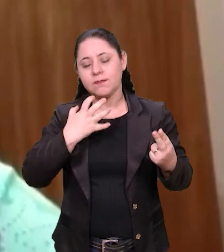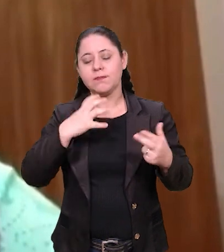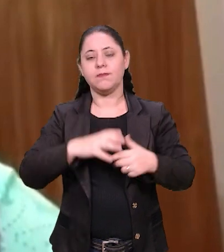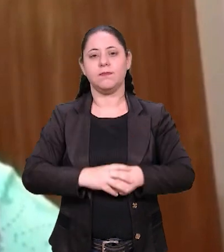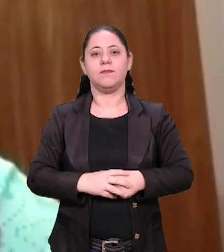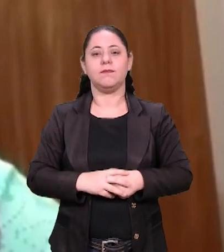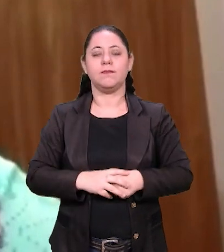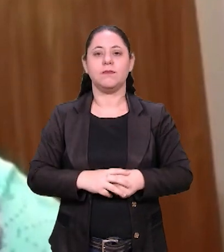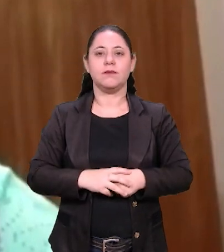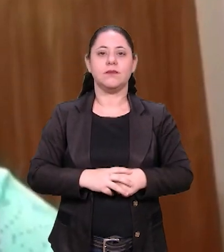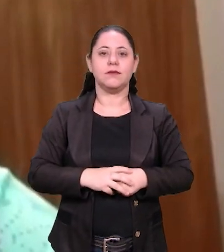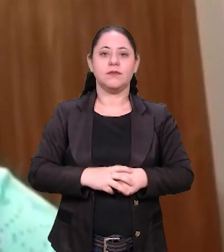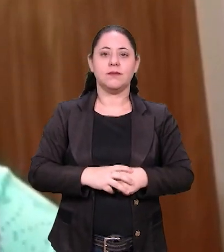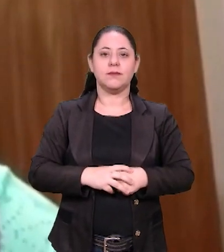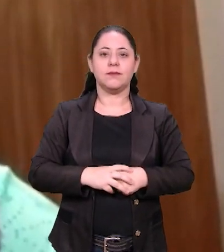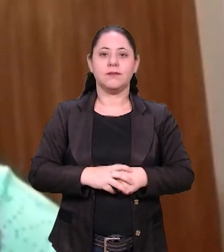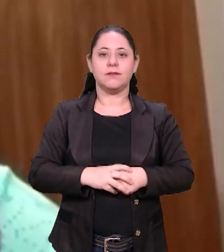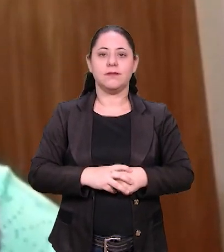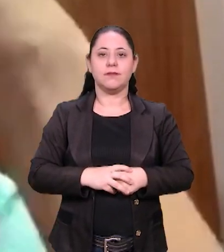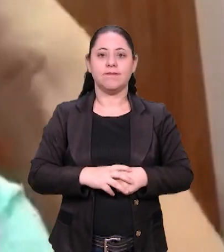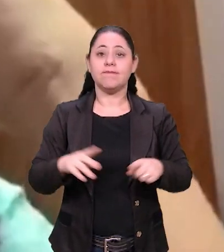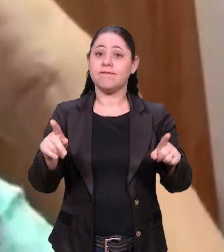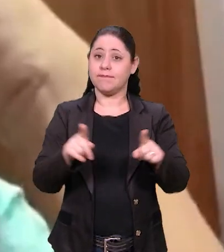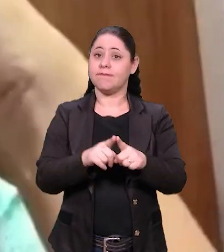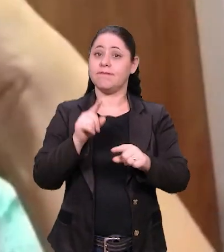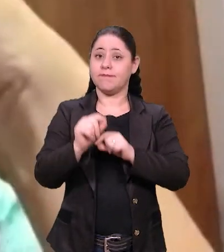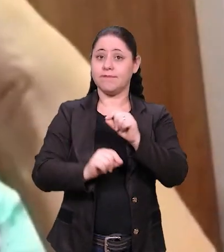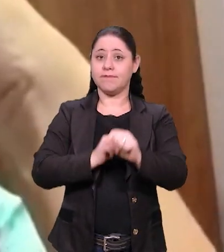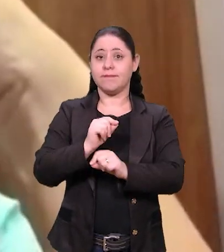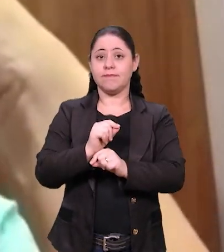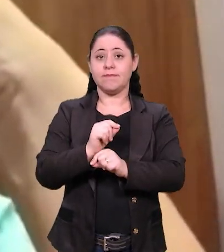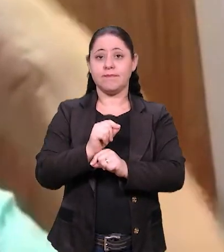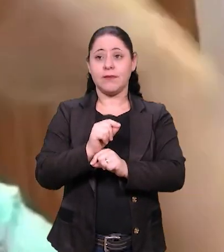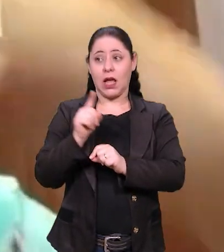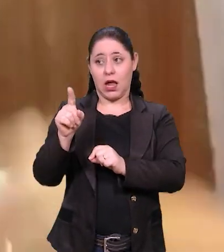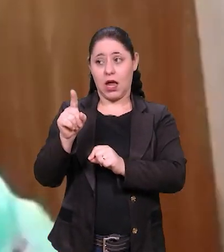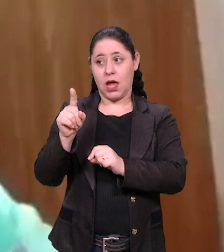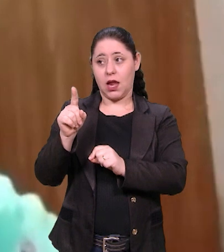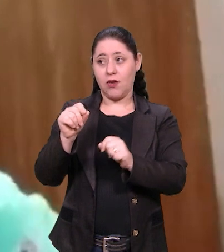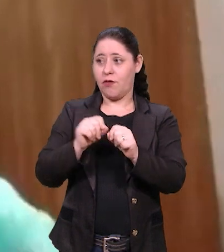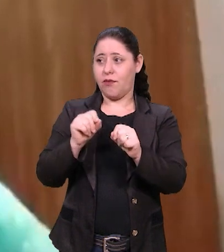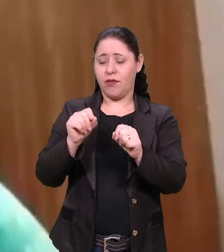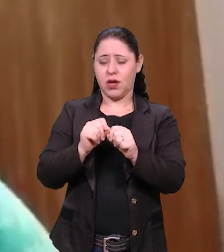E, e daí ele ter feito aquilo assim